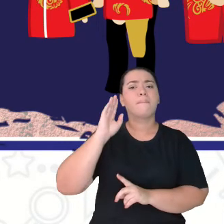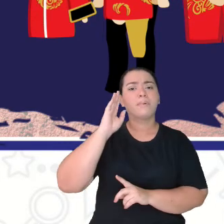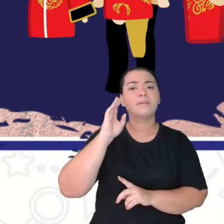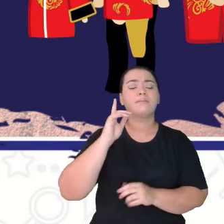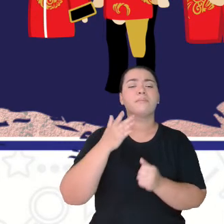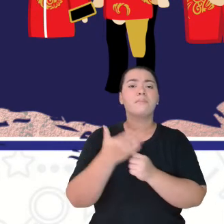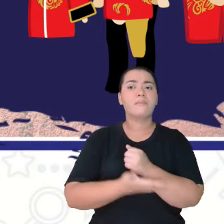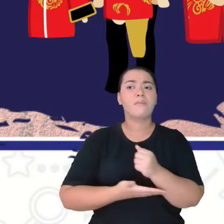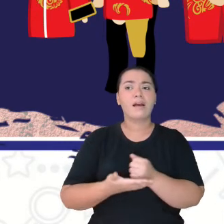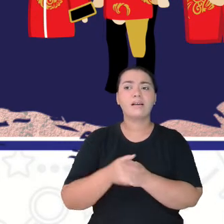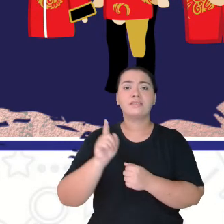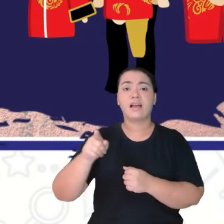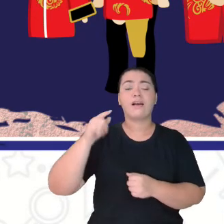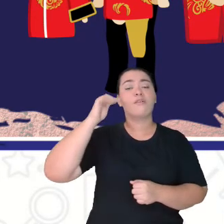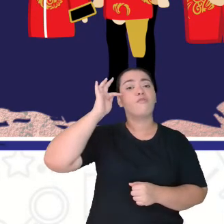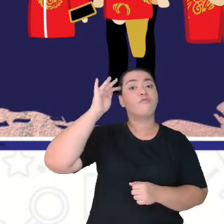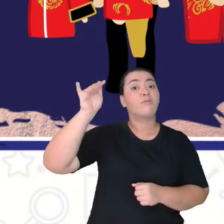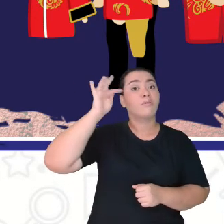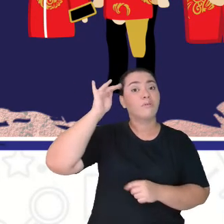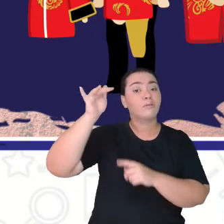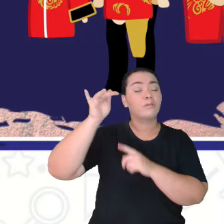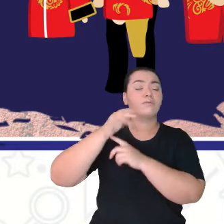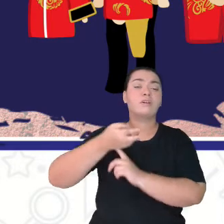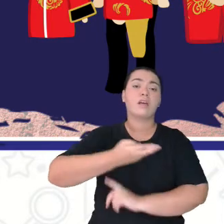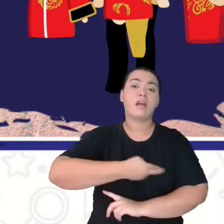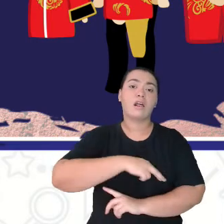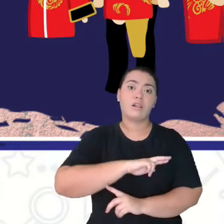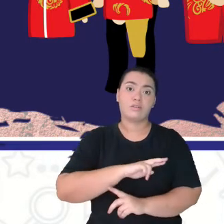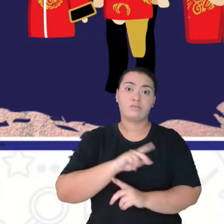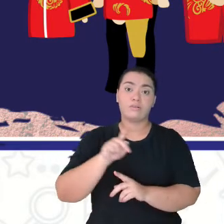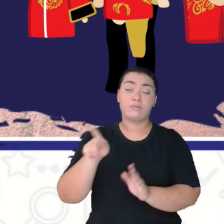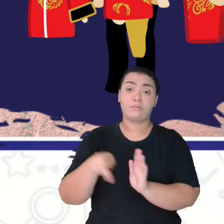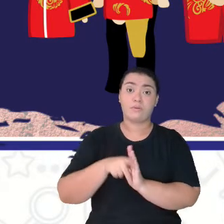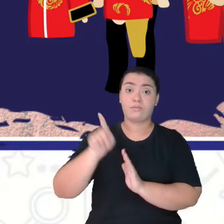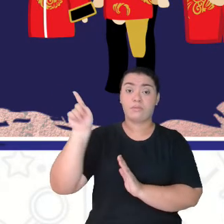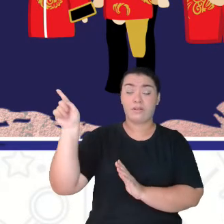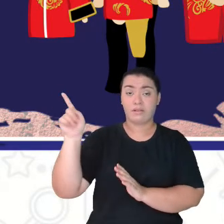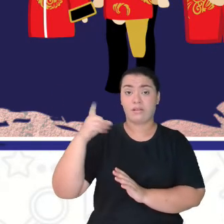Essas filosofias e religiões orientais, né,